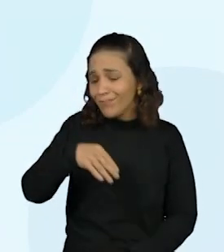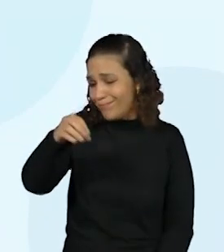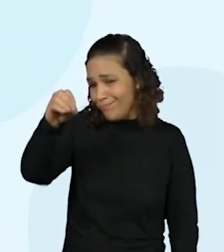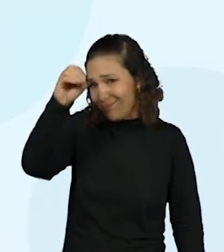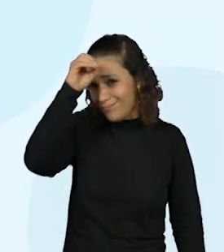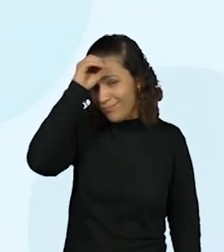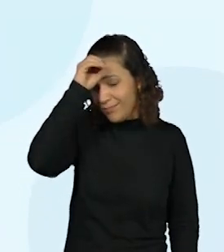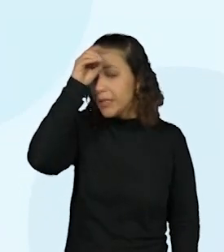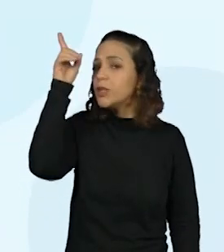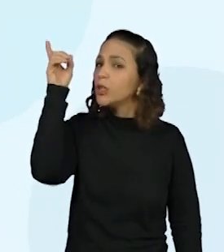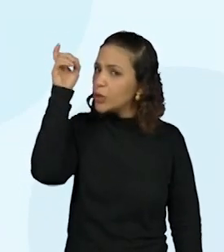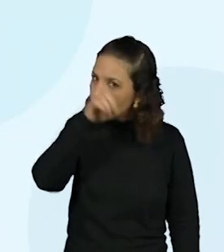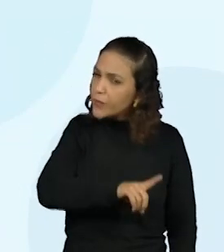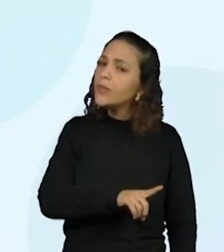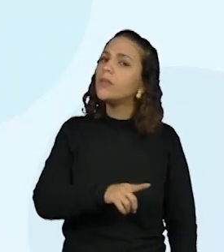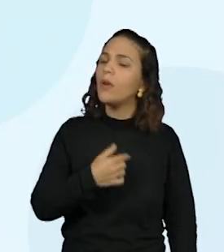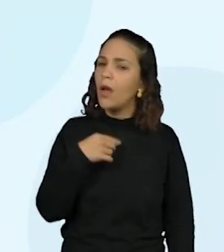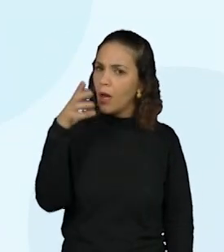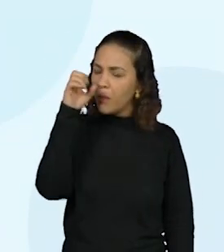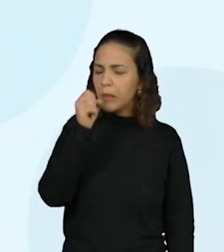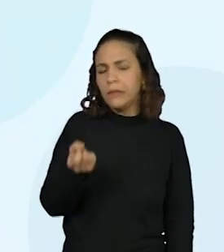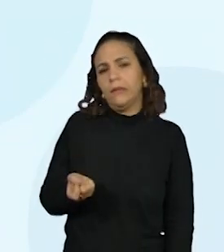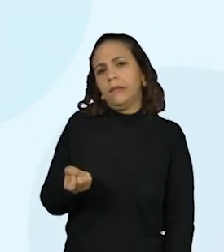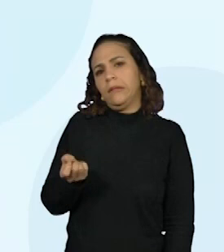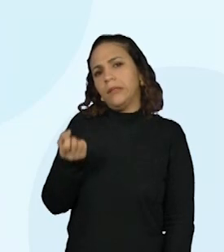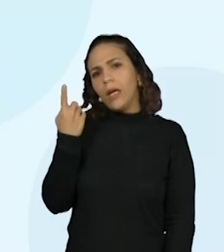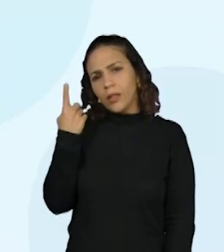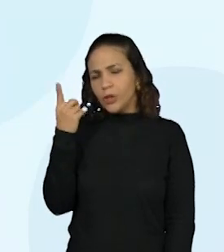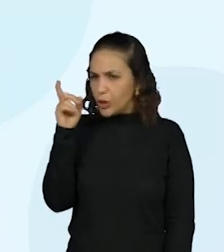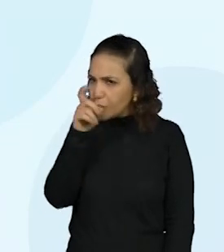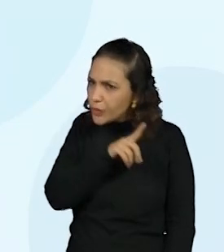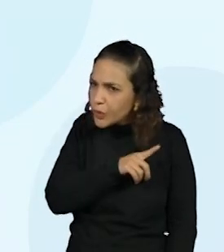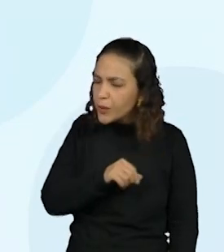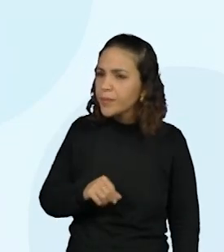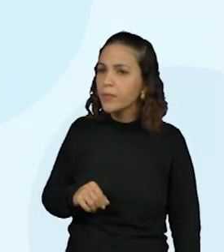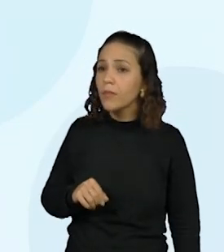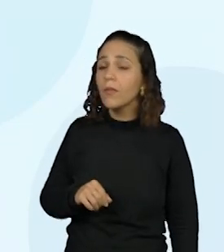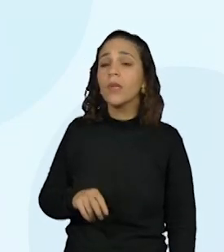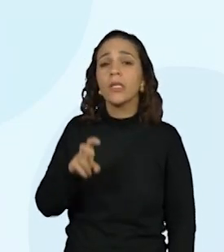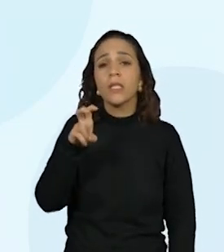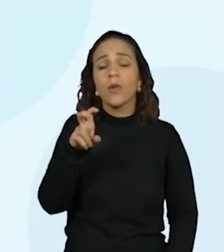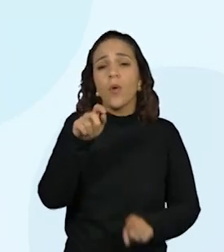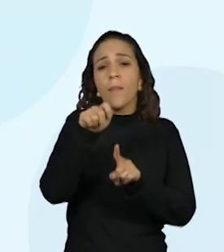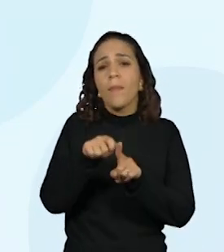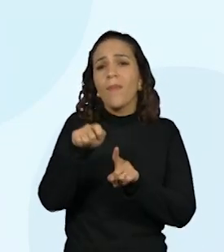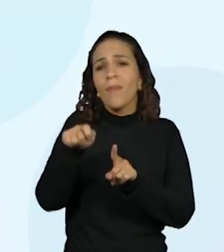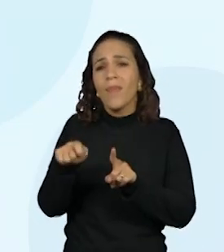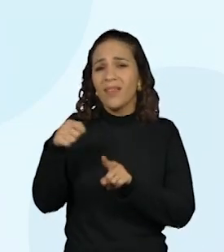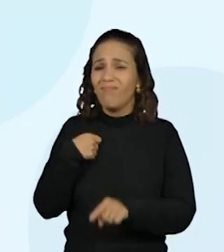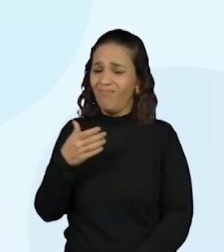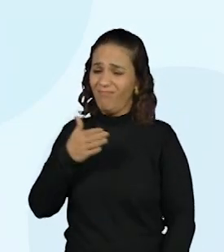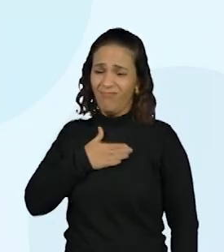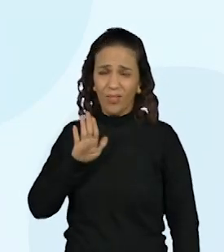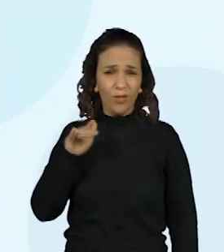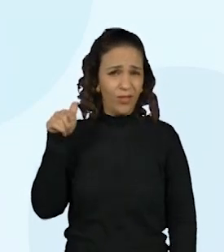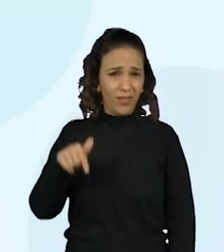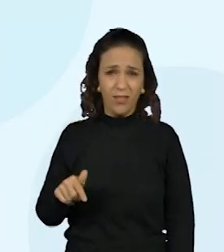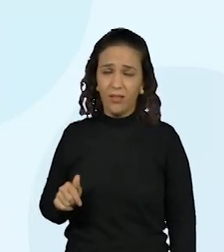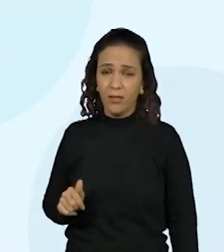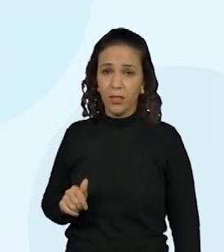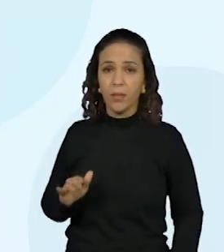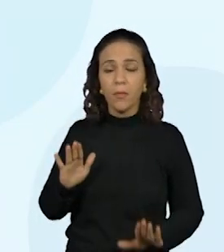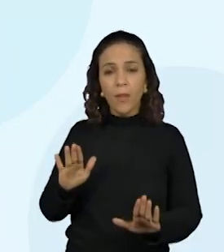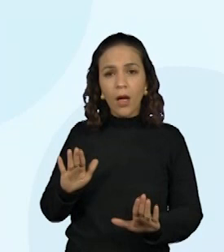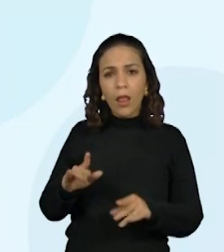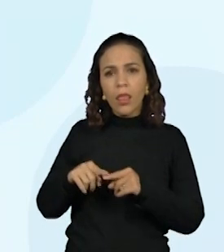Foi difícil para mim, achei estranho, difícil. Passei 5 meses sem gostar daqui, mas